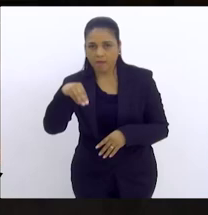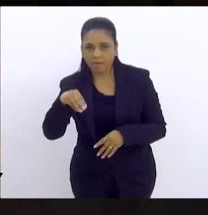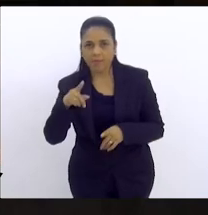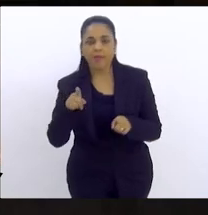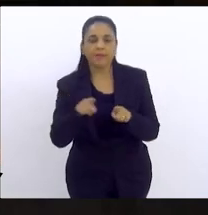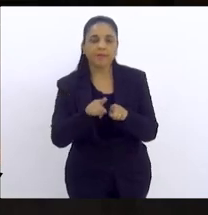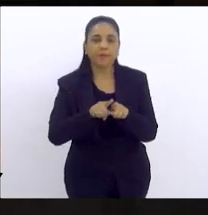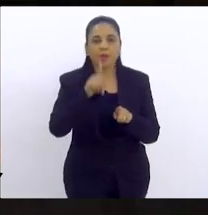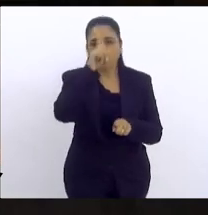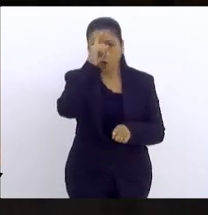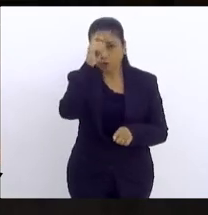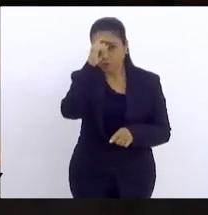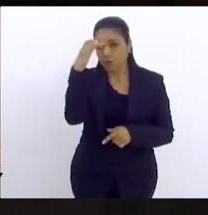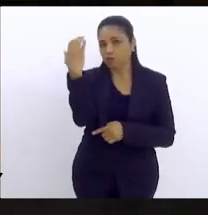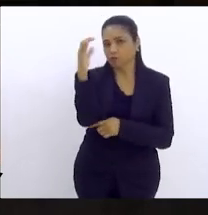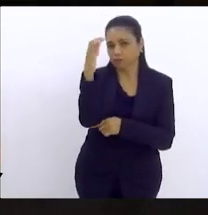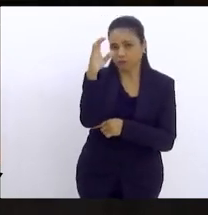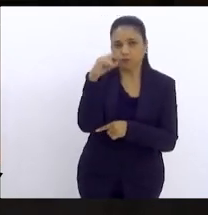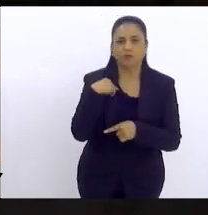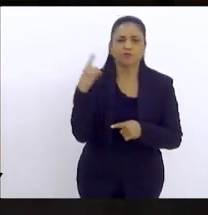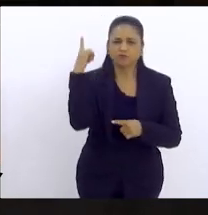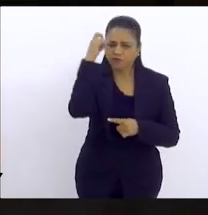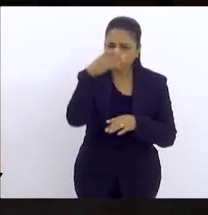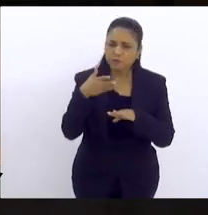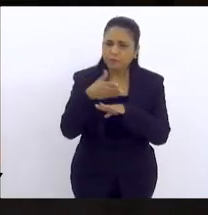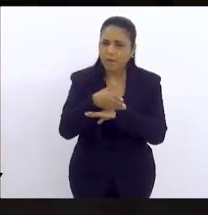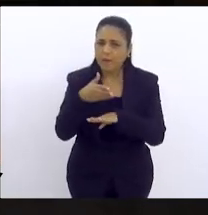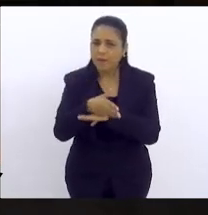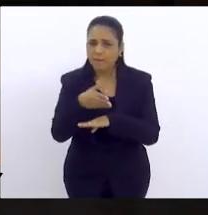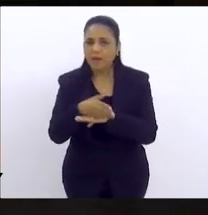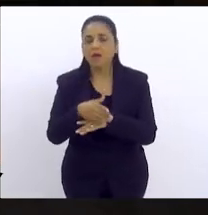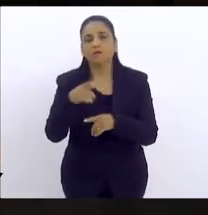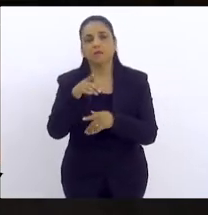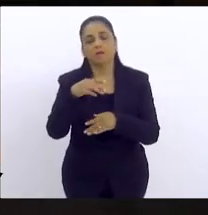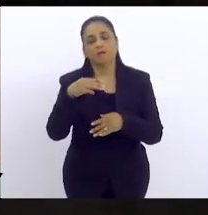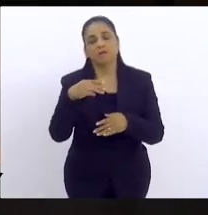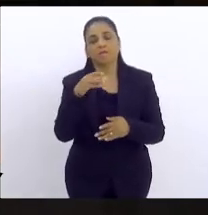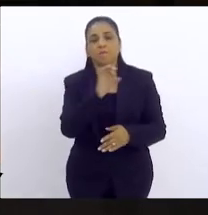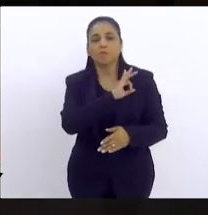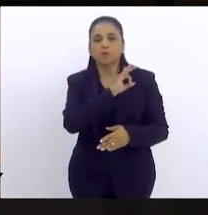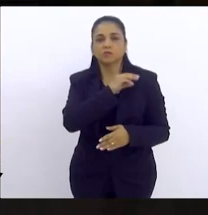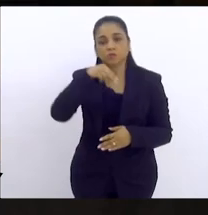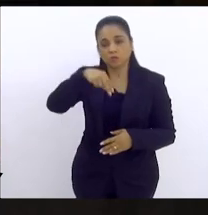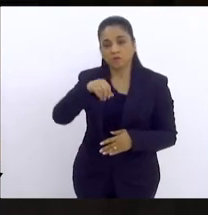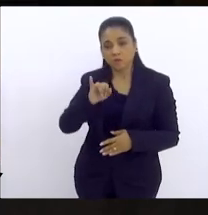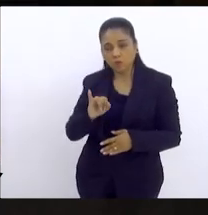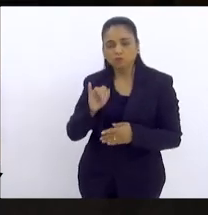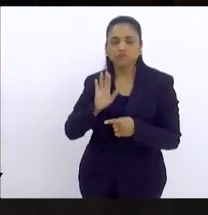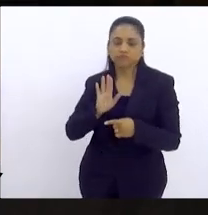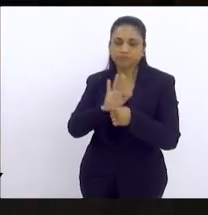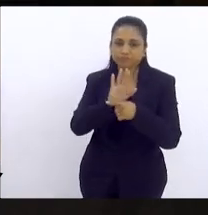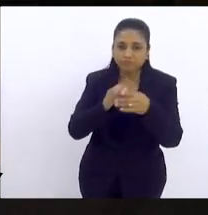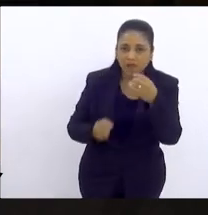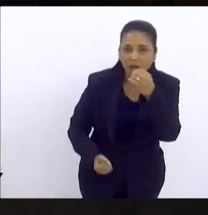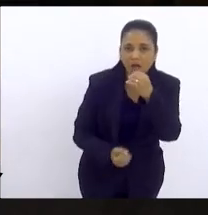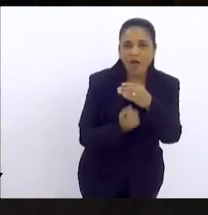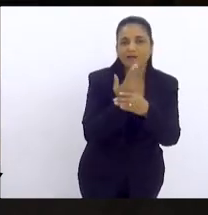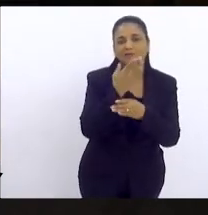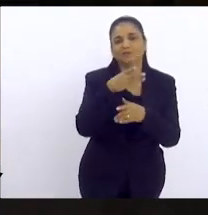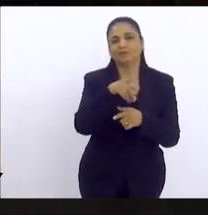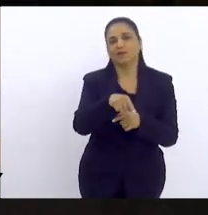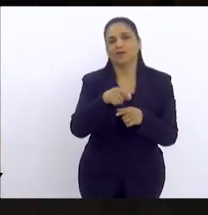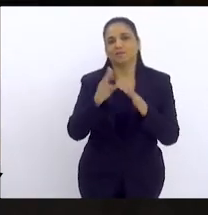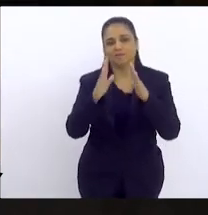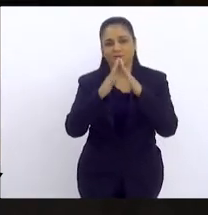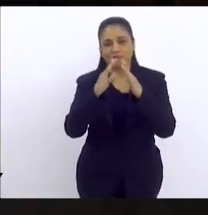HPM como hospital de Niterói então no hospital da polícia em Nova Iguaçu na Baixada Fluminense vai ajudar muito na a todos